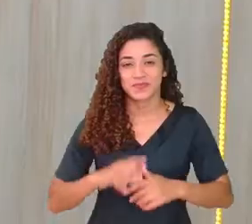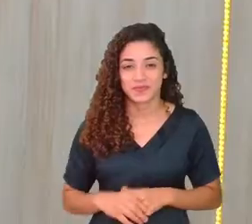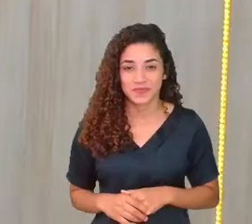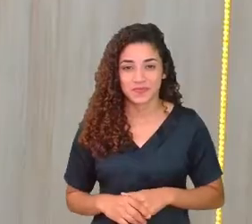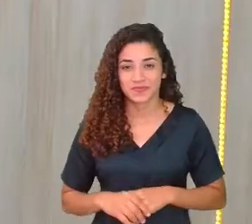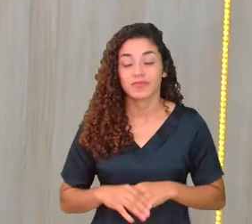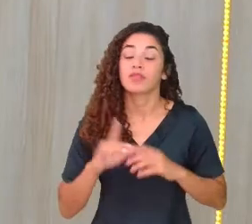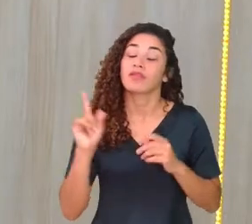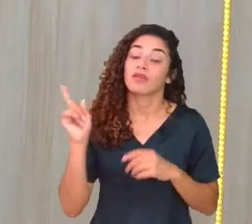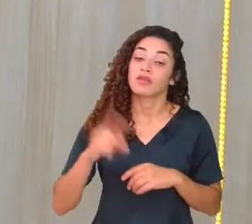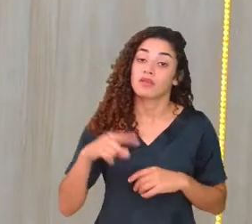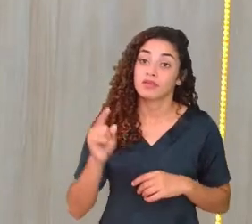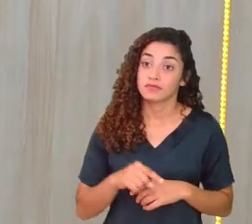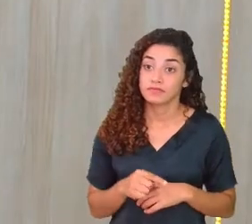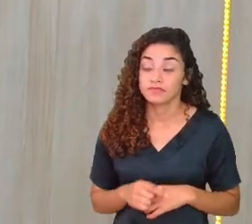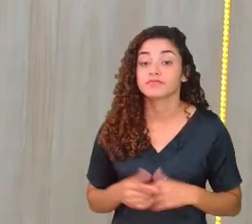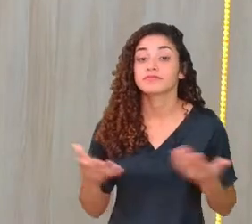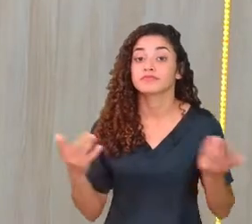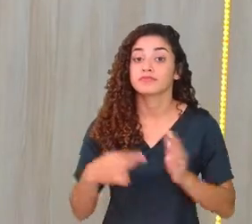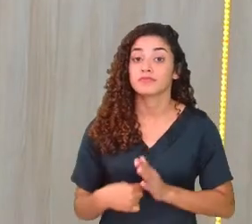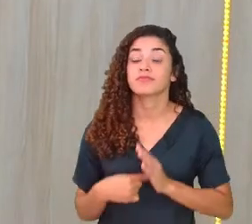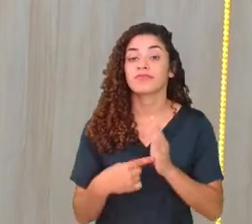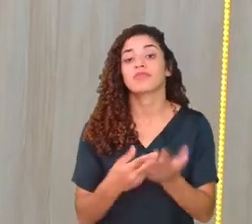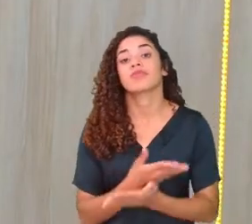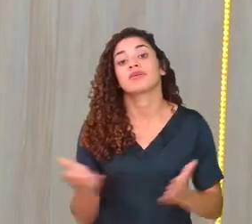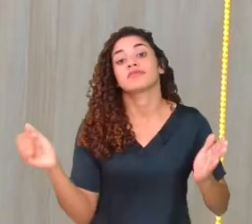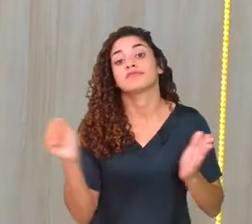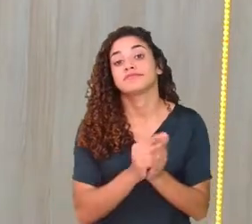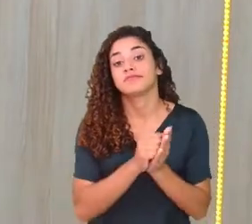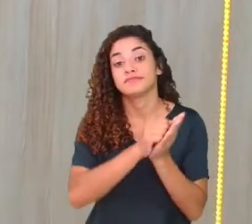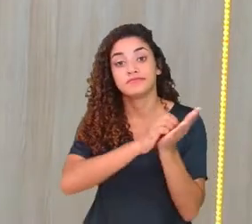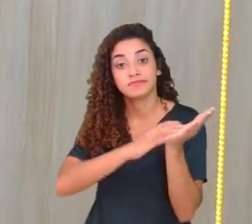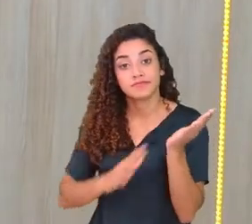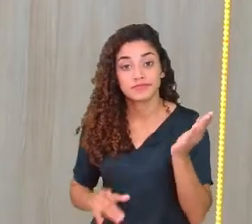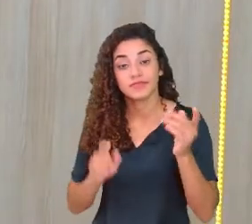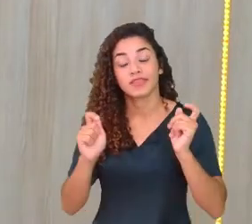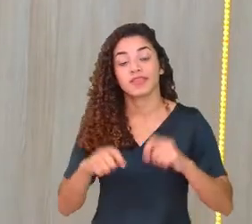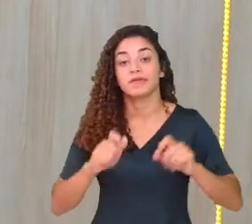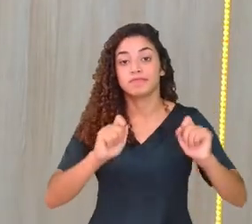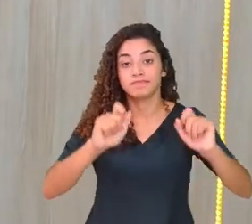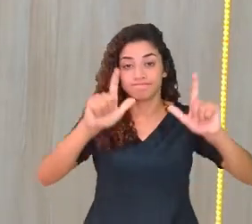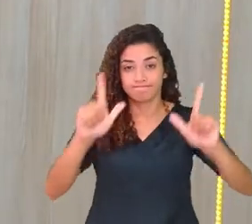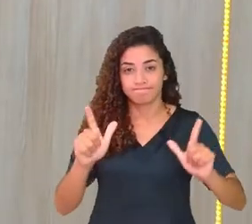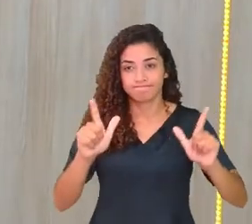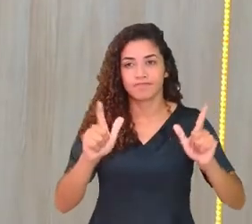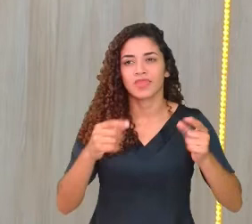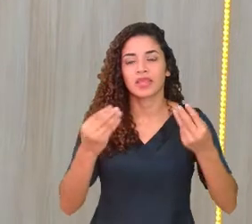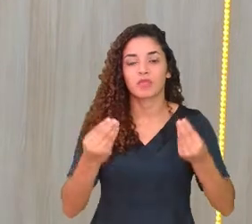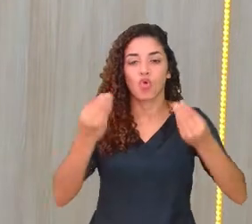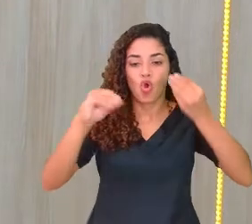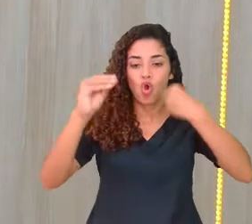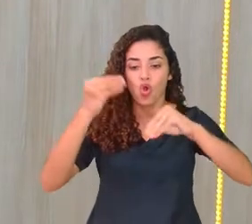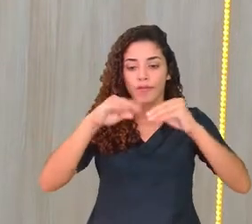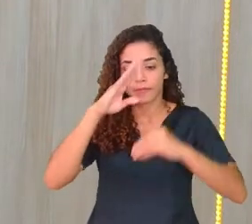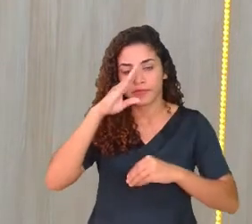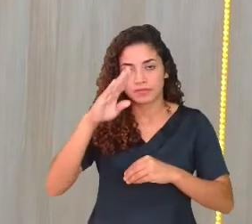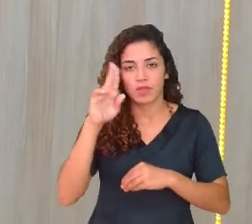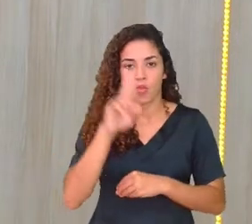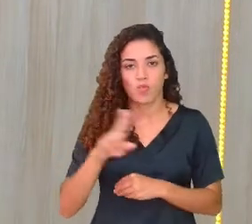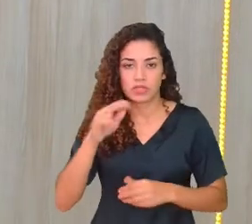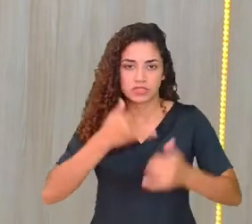isso, pessoal. E eu trago aqui para a gente despedir uma atividade. Vocês podem fazer um cartaz colocando os principais usos